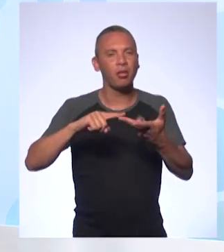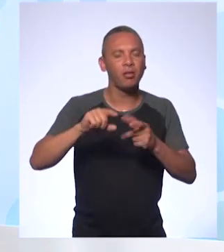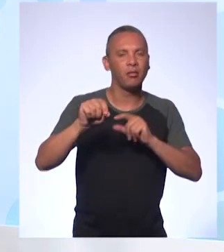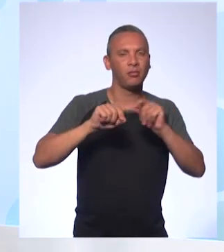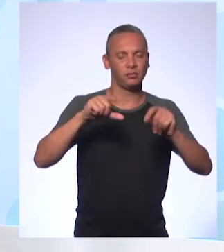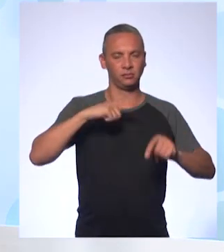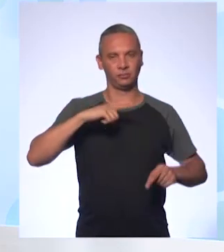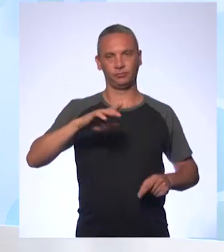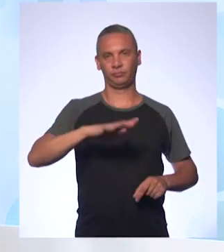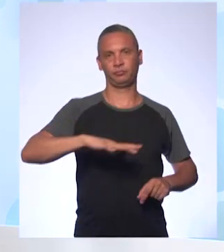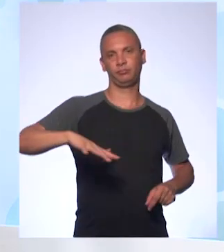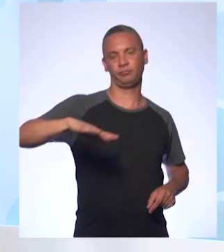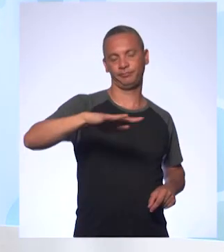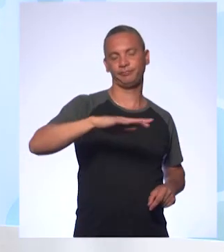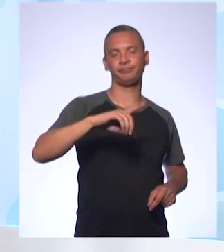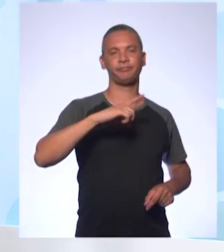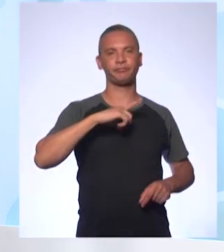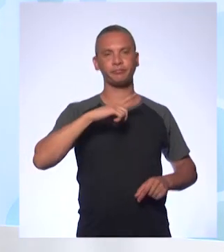nesse